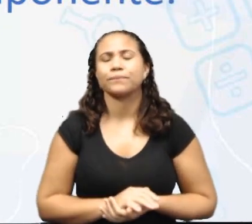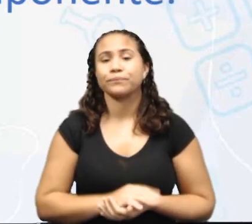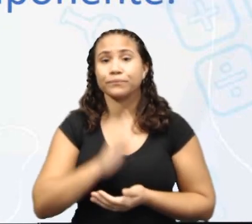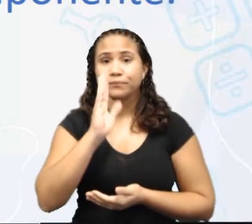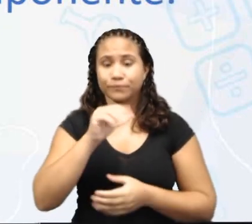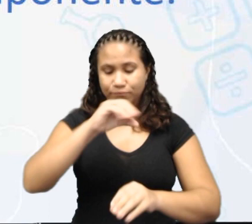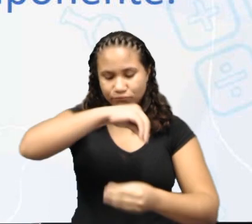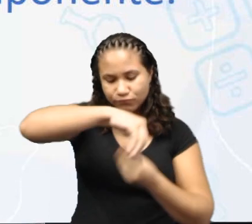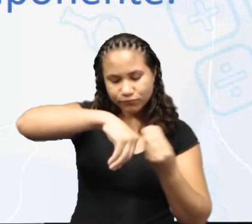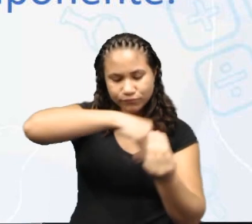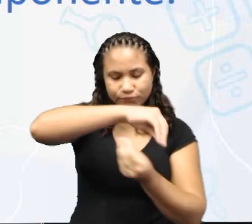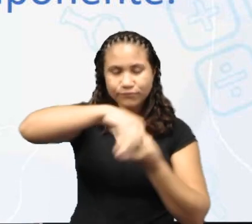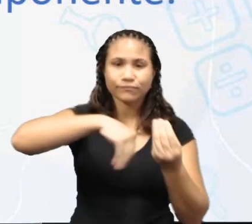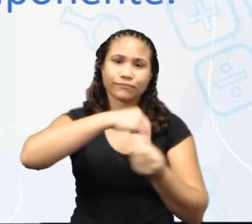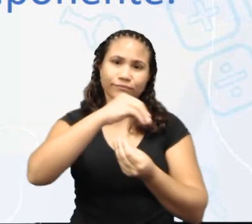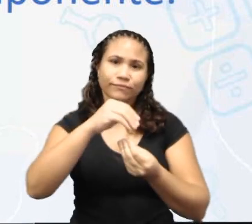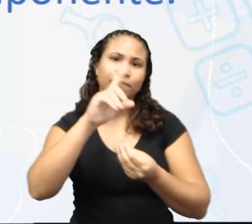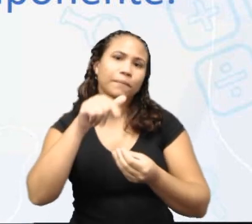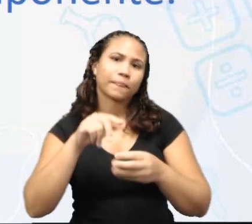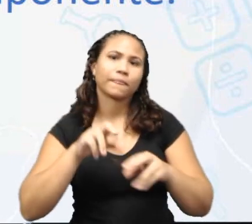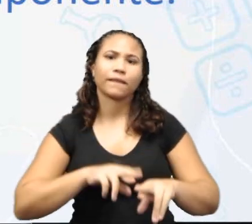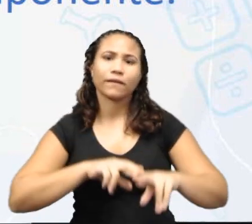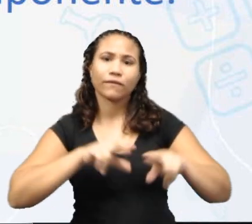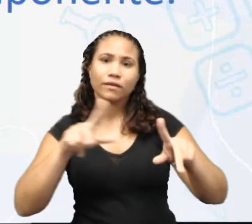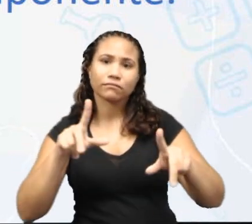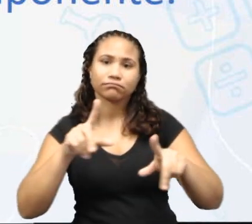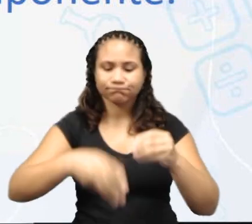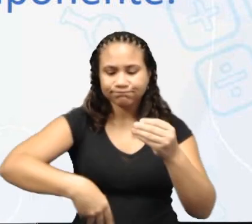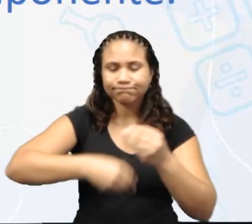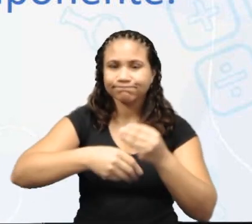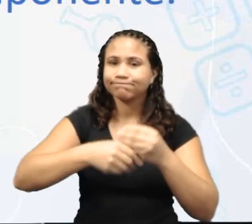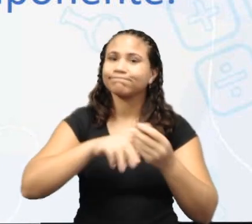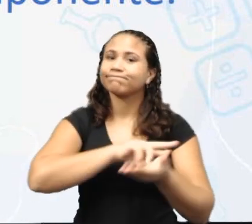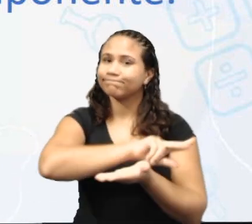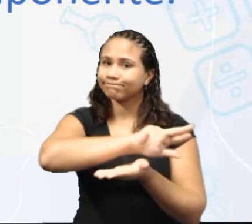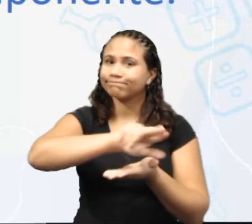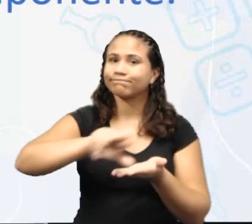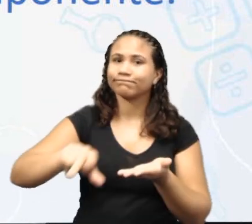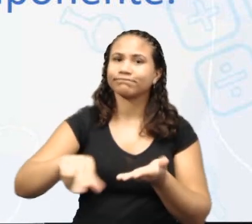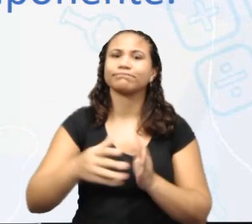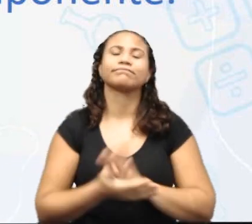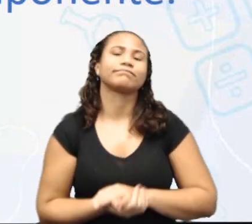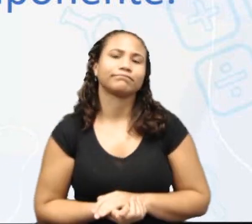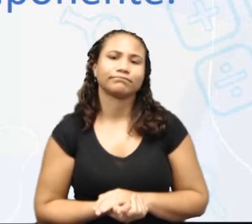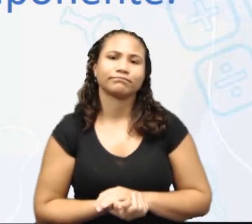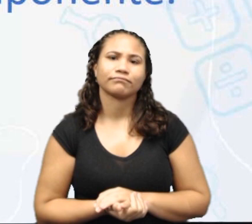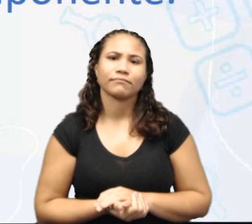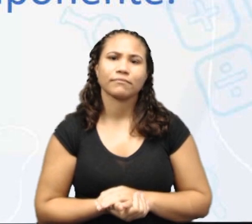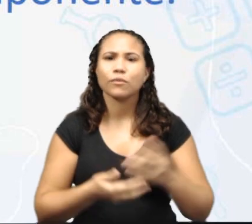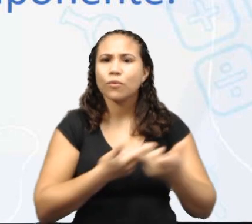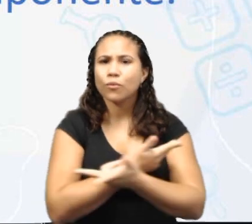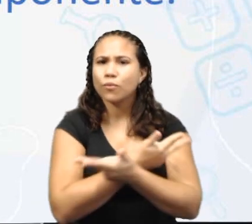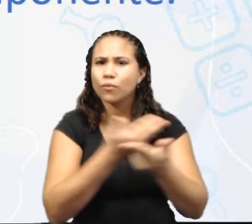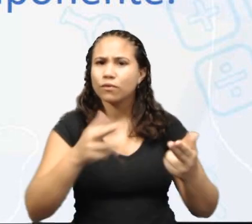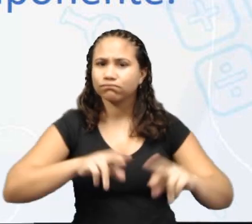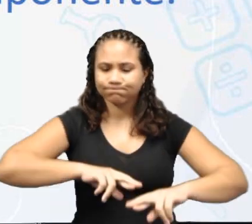Já uma mistura, ela é constituída de mais de uma substância, ou seja, de mais de um